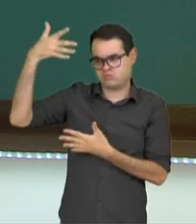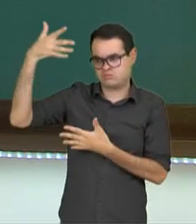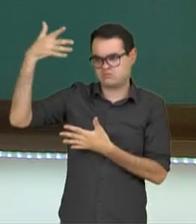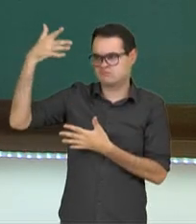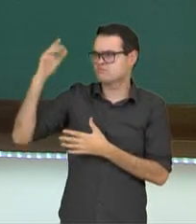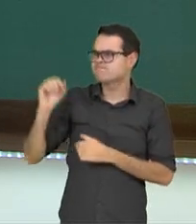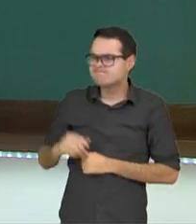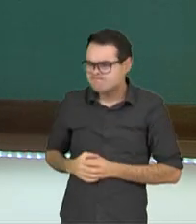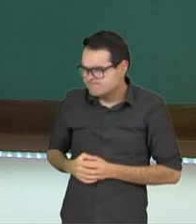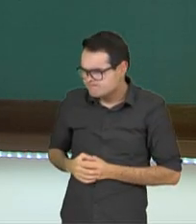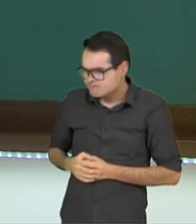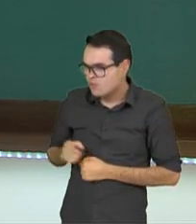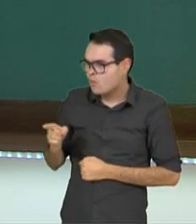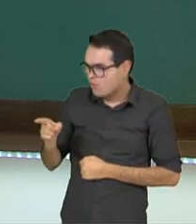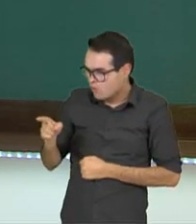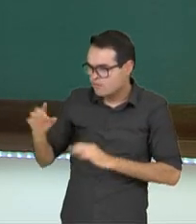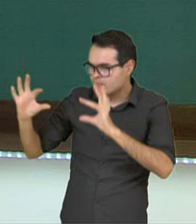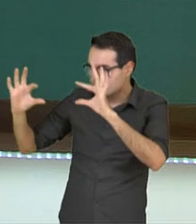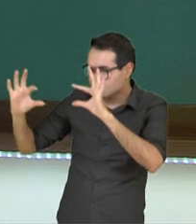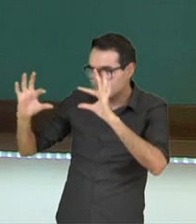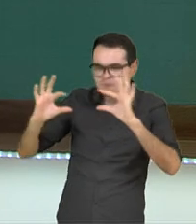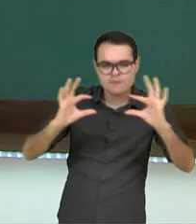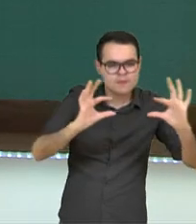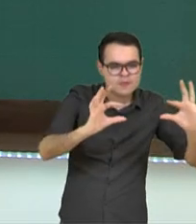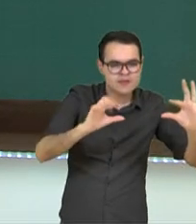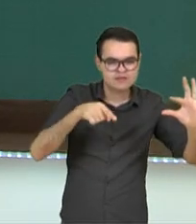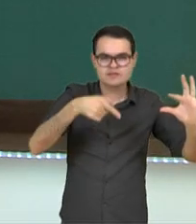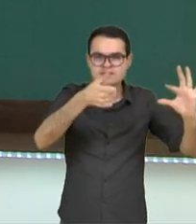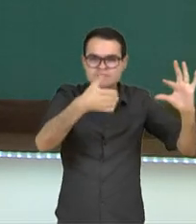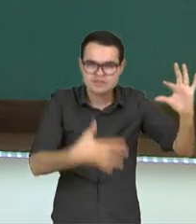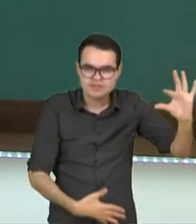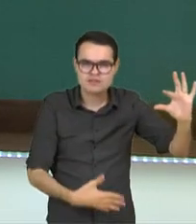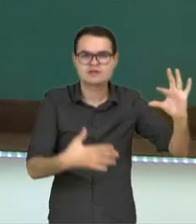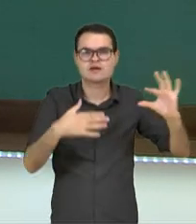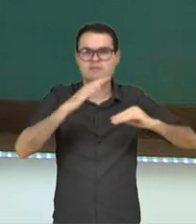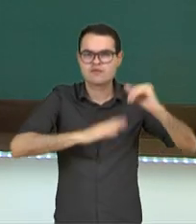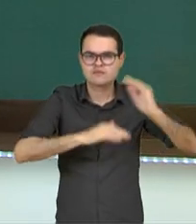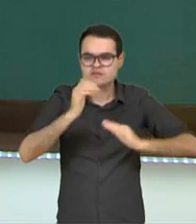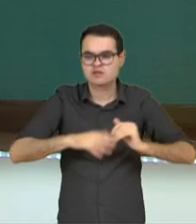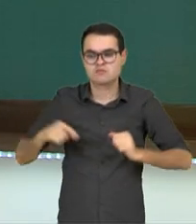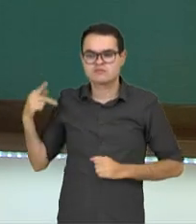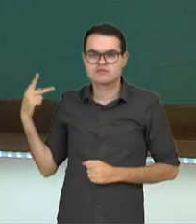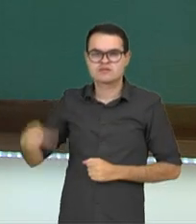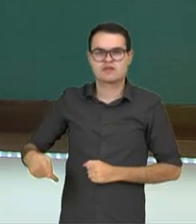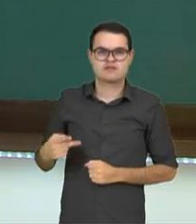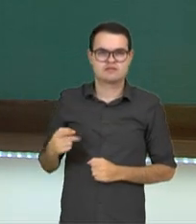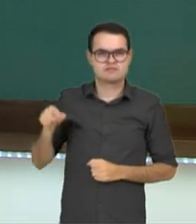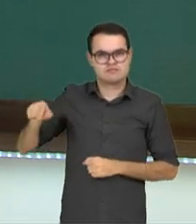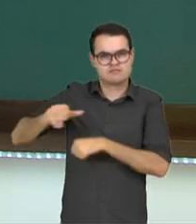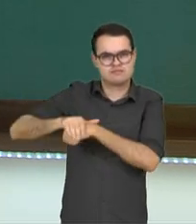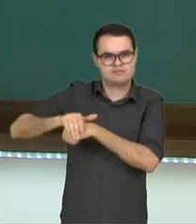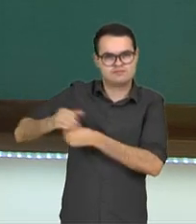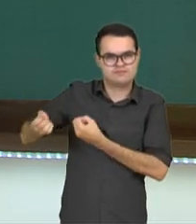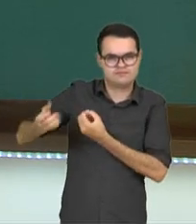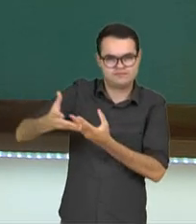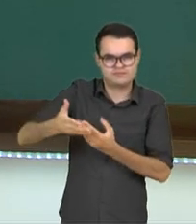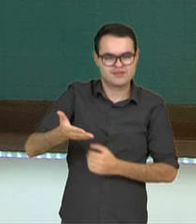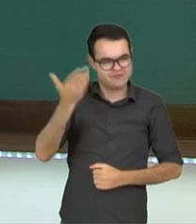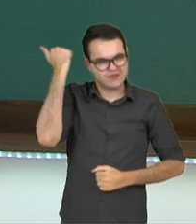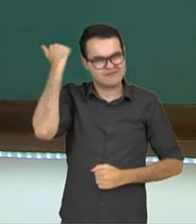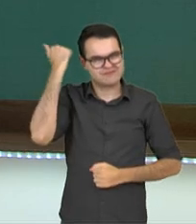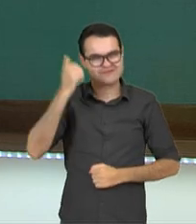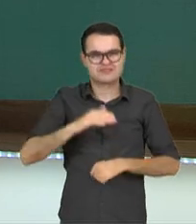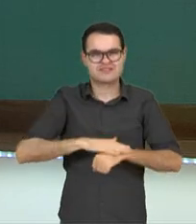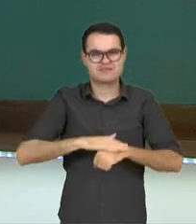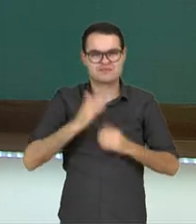trechinho que justifique qual é a profissão, né? O que ele faz, qual é o trabalho de quem faz esse depoimento. Vamos lá?